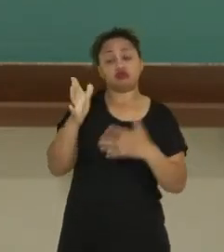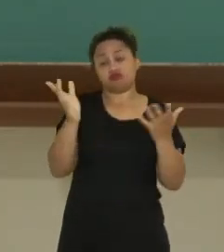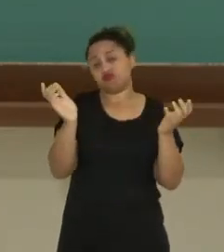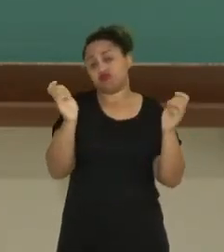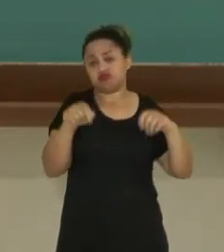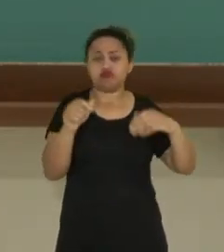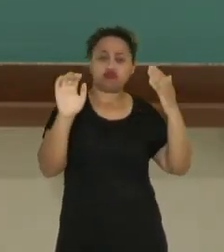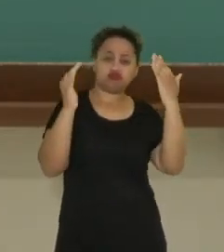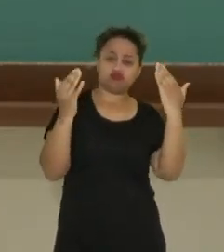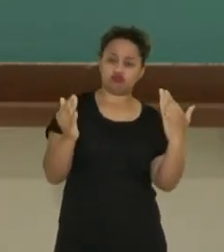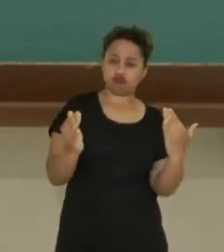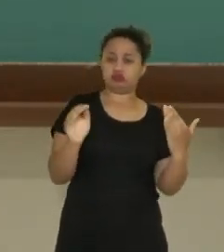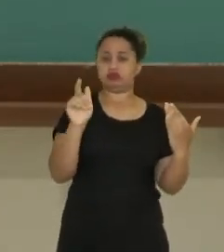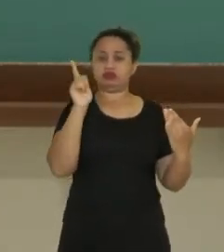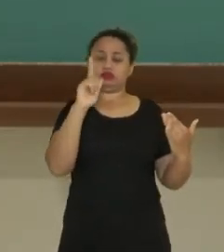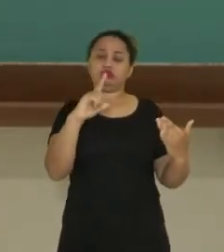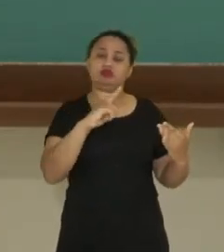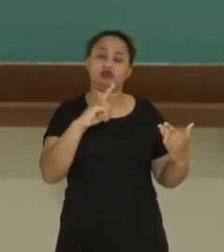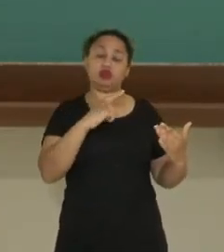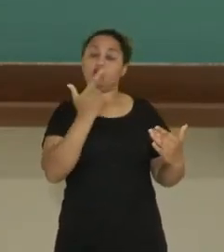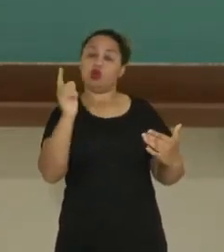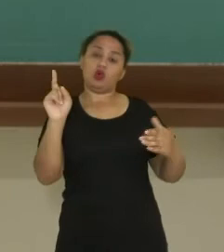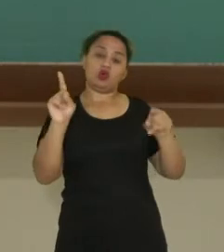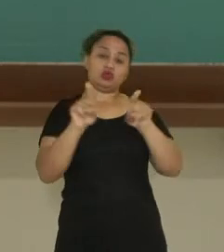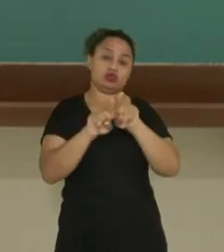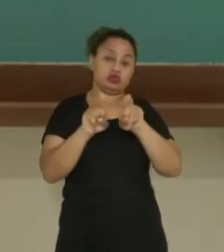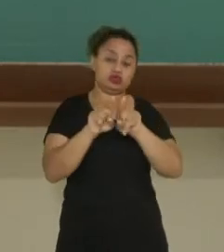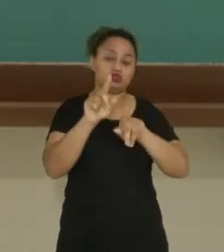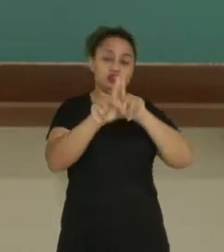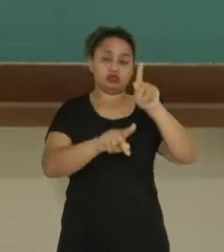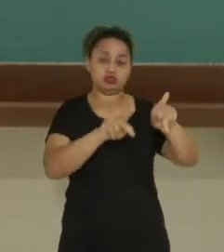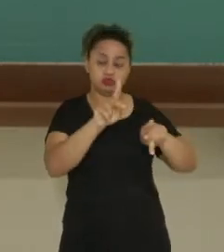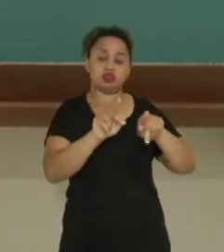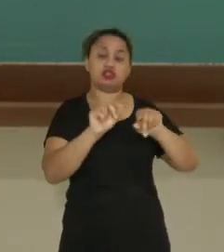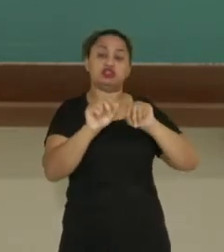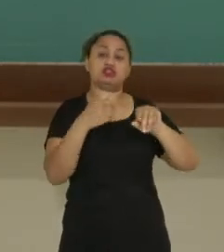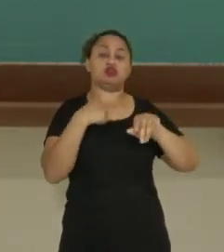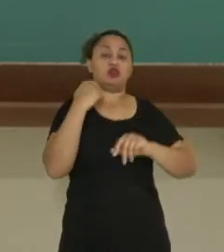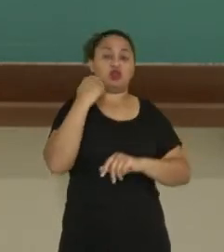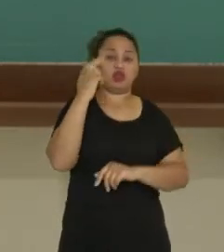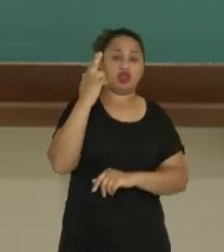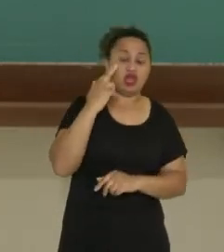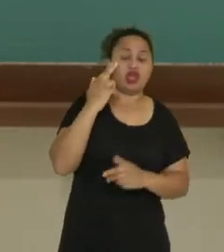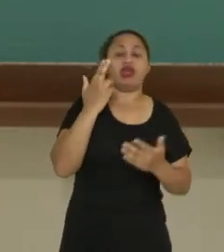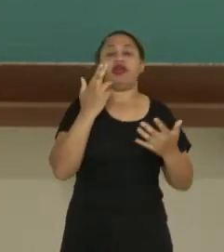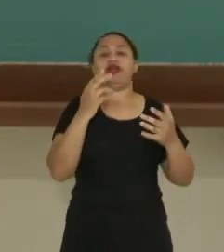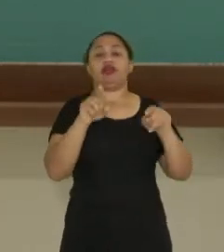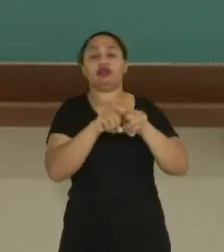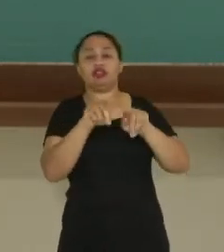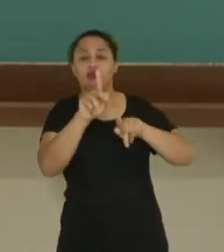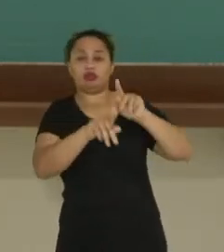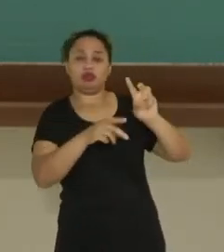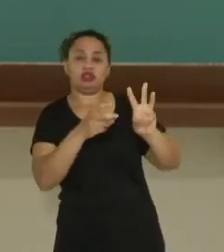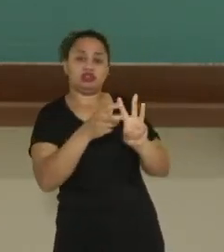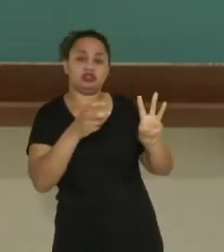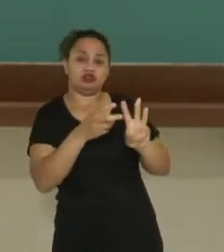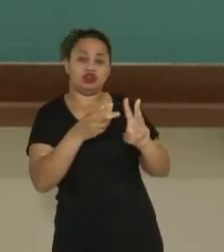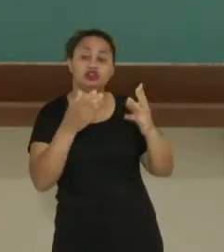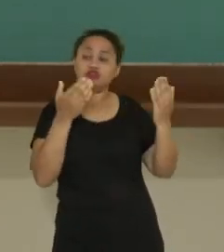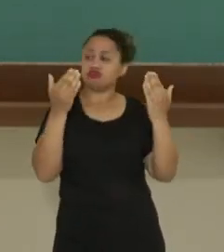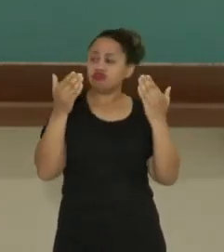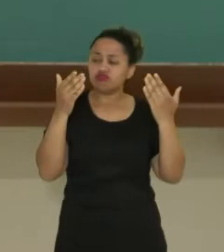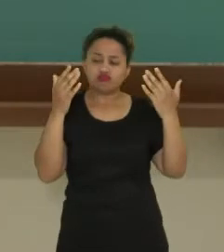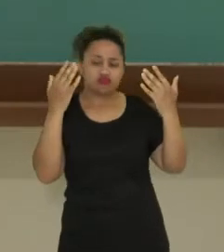possíveis análises, né, a gente pode fazer outras com relação à população negra, parda, indígena, né, e trabalhar